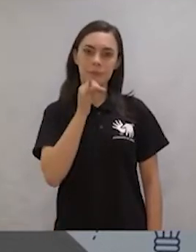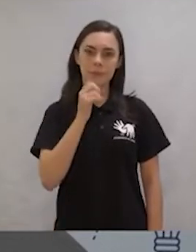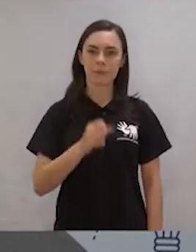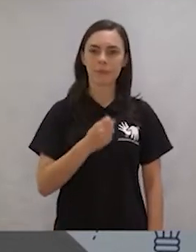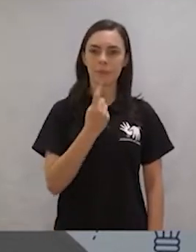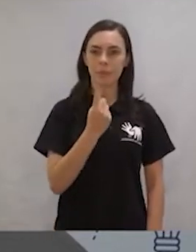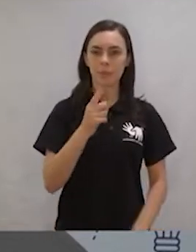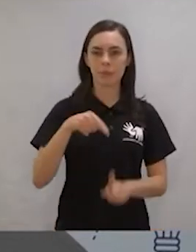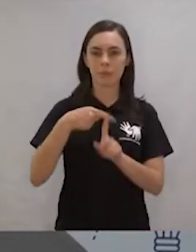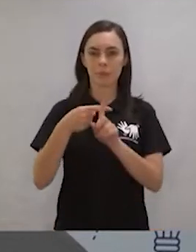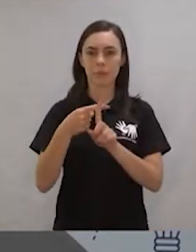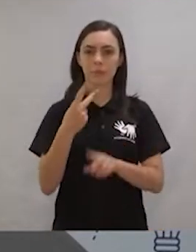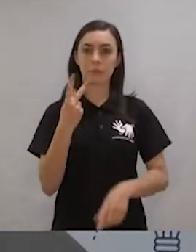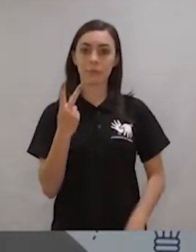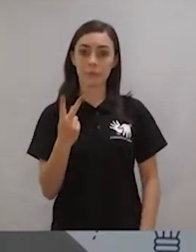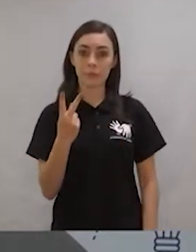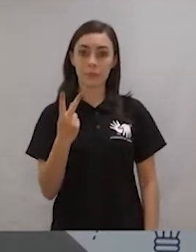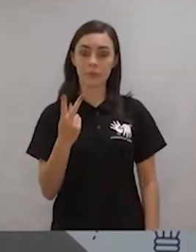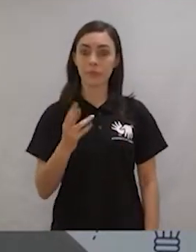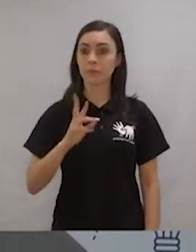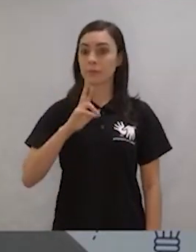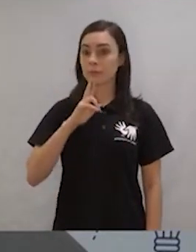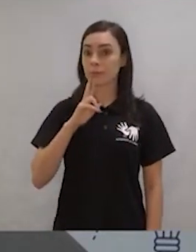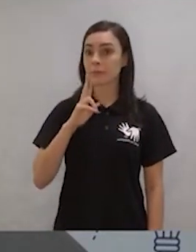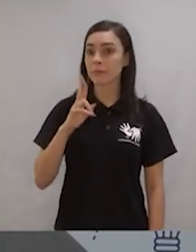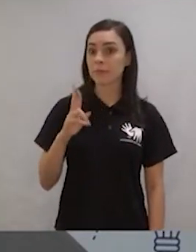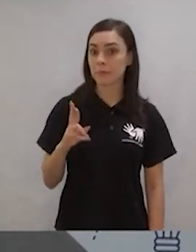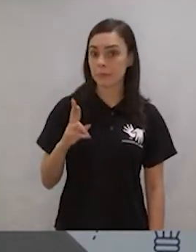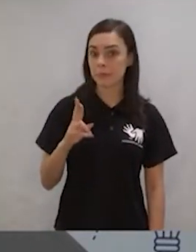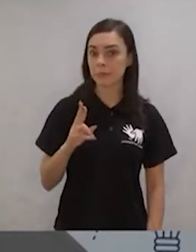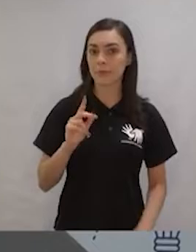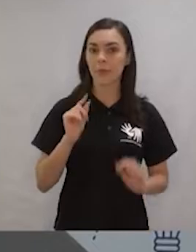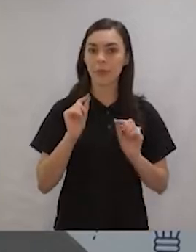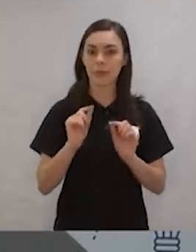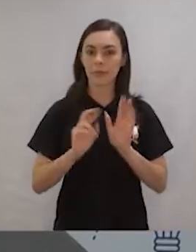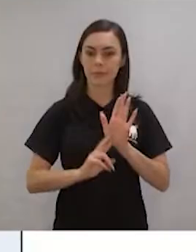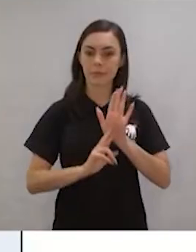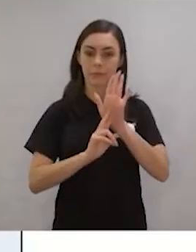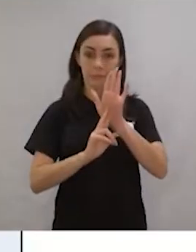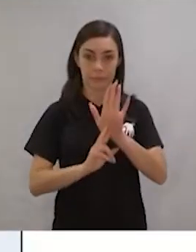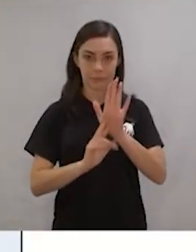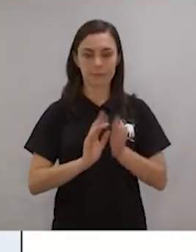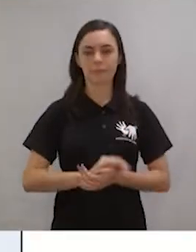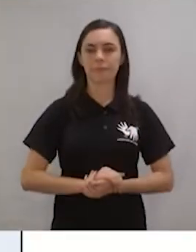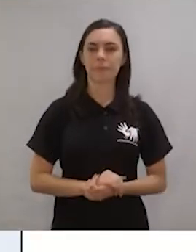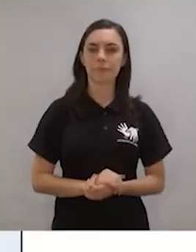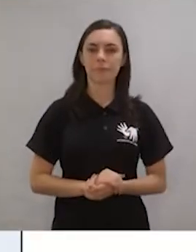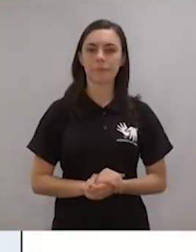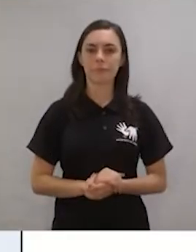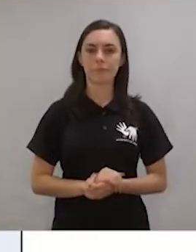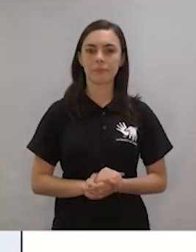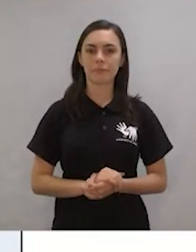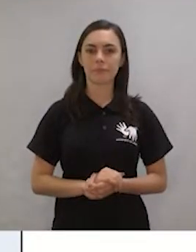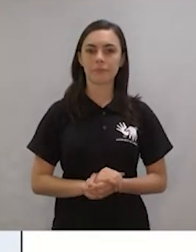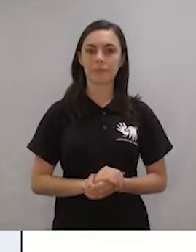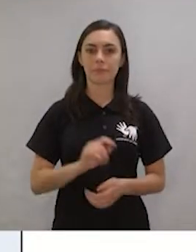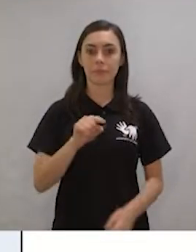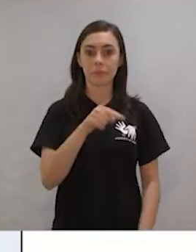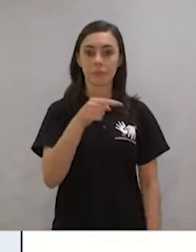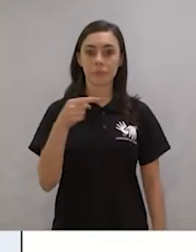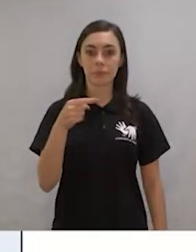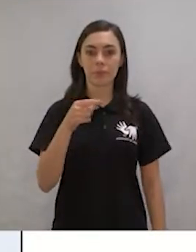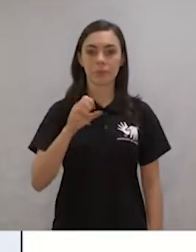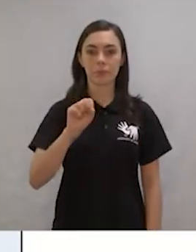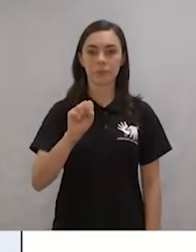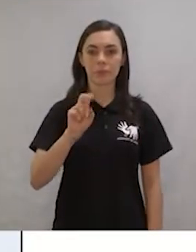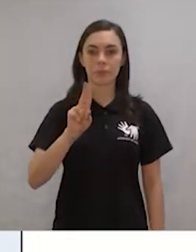mais 2, 1 mais 2, que representa a adição. Subtração, o